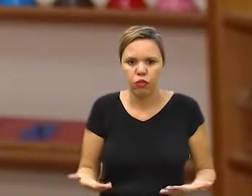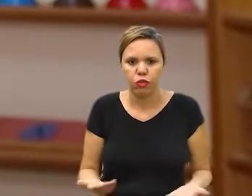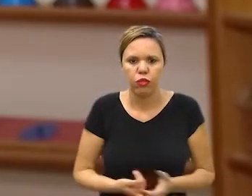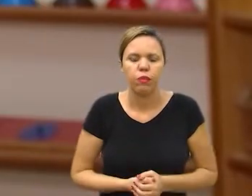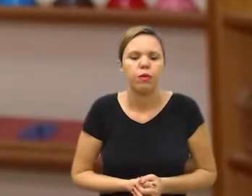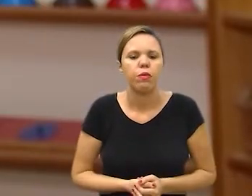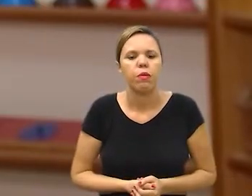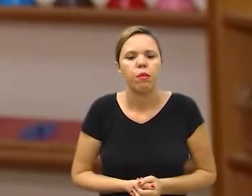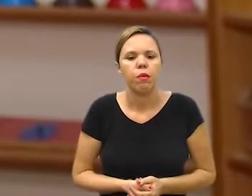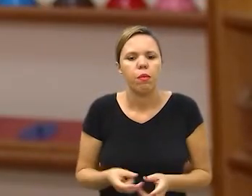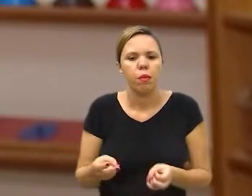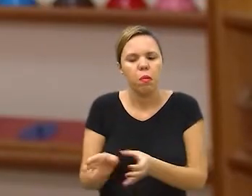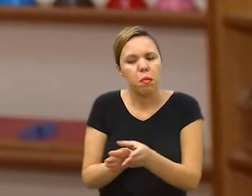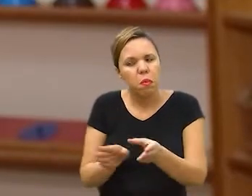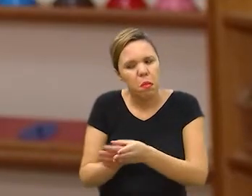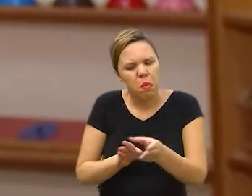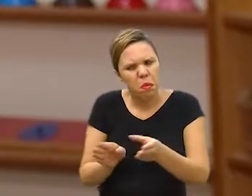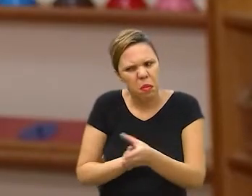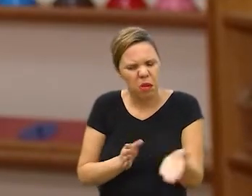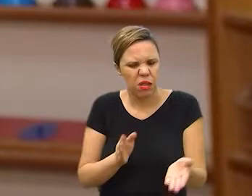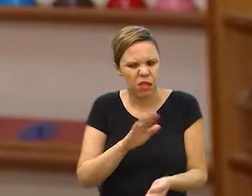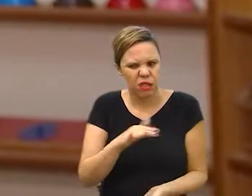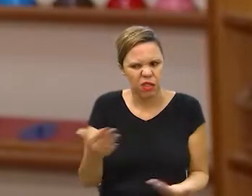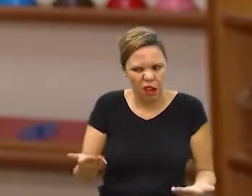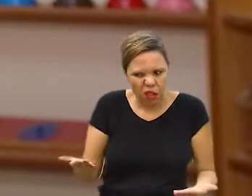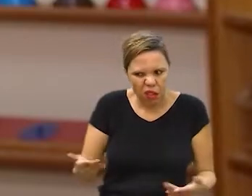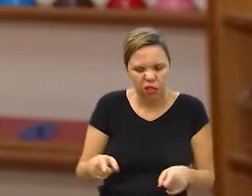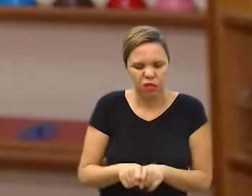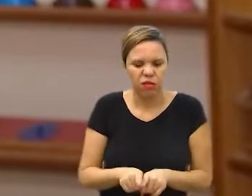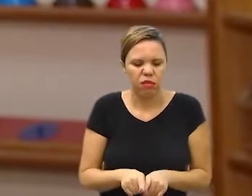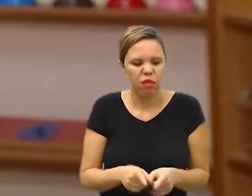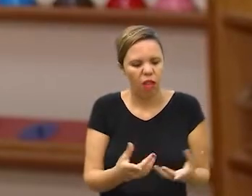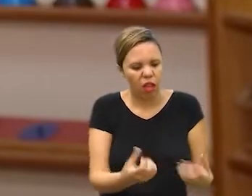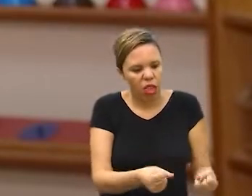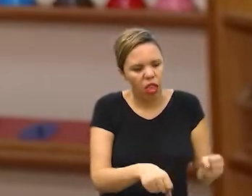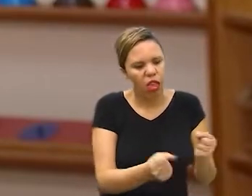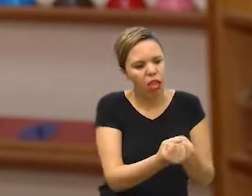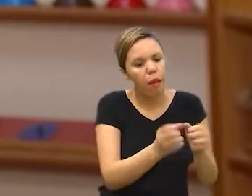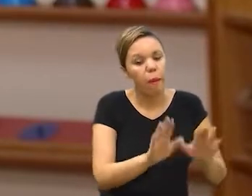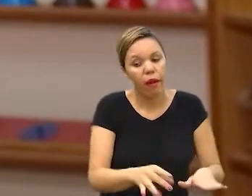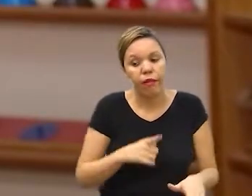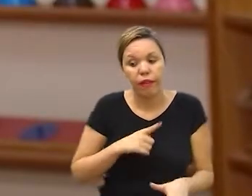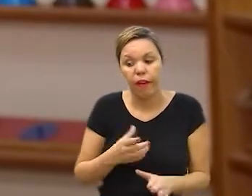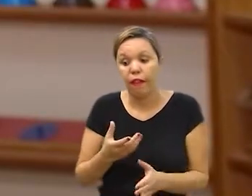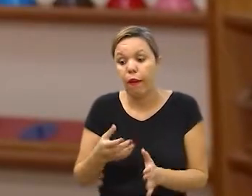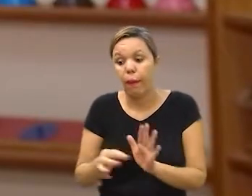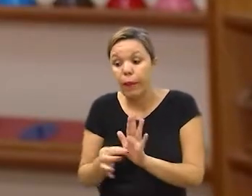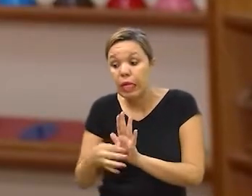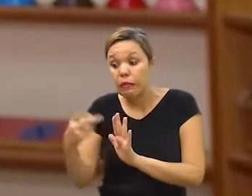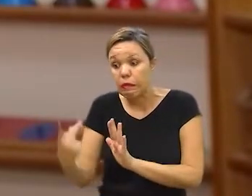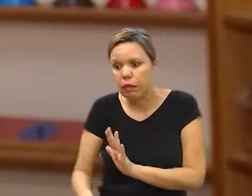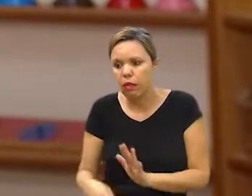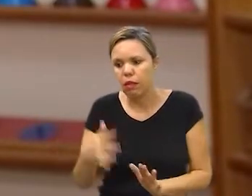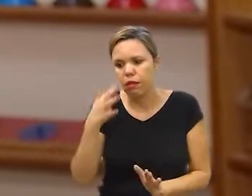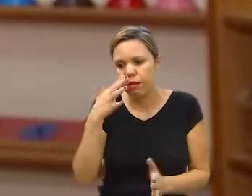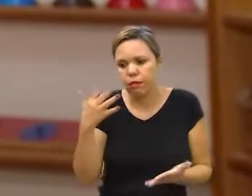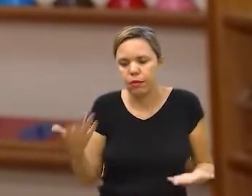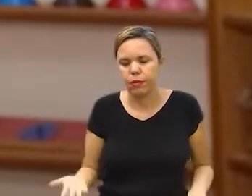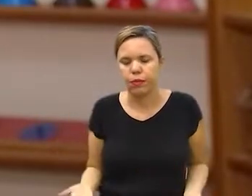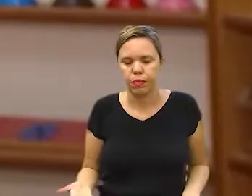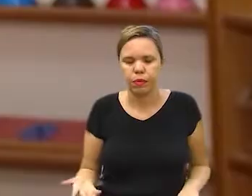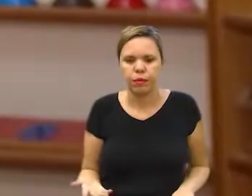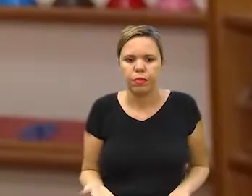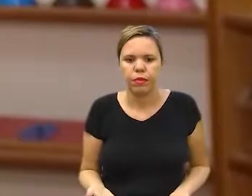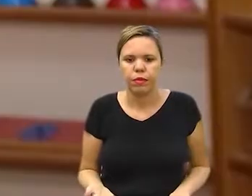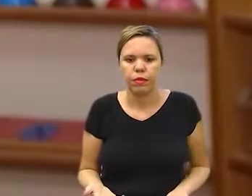hoje, você orienta, informa, acolhe, mas eles têm o querer deles, é impressionante. Você tem